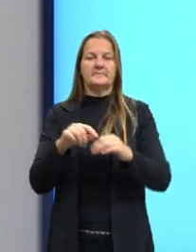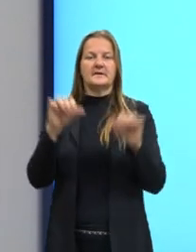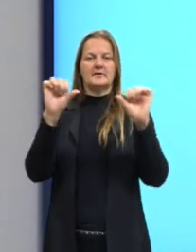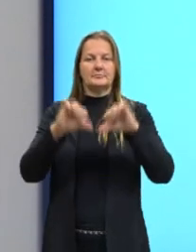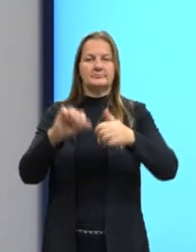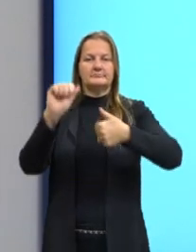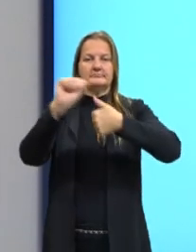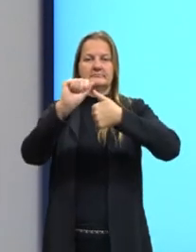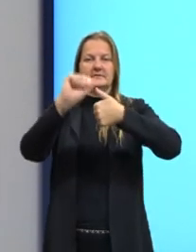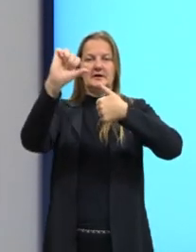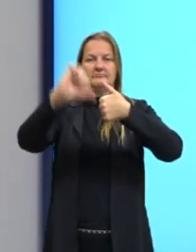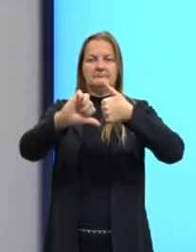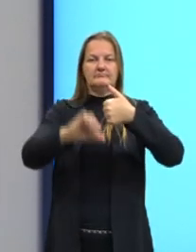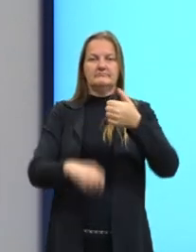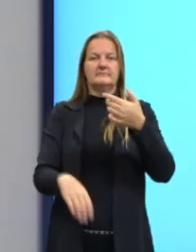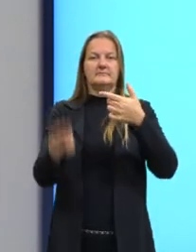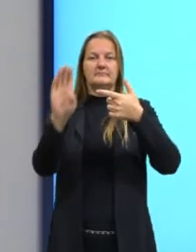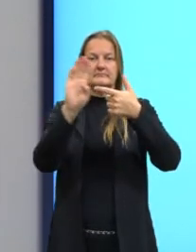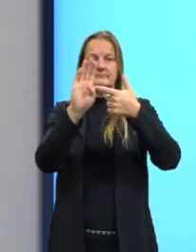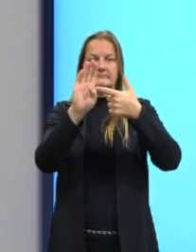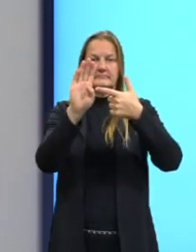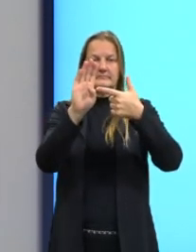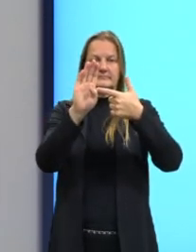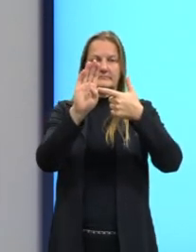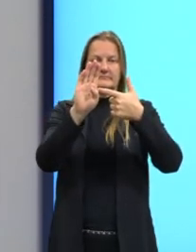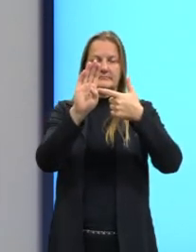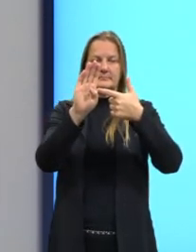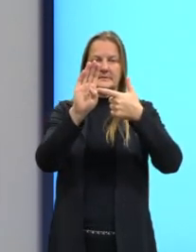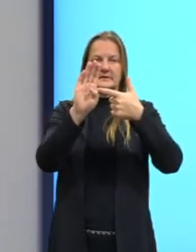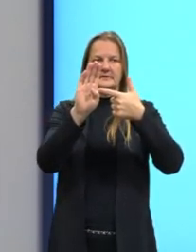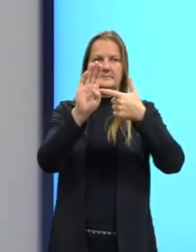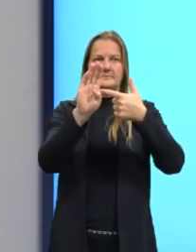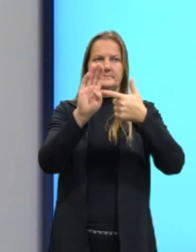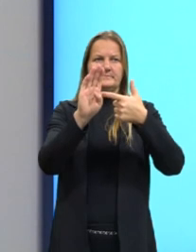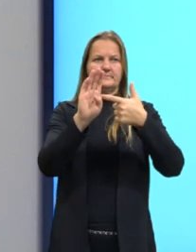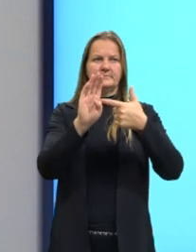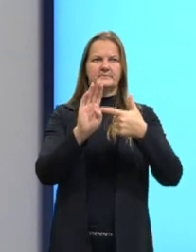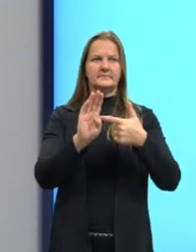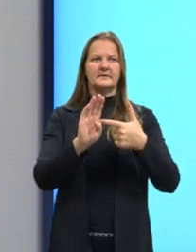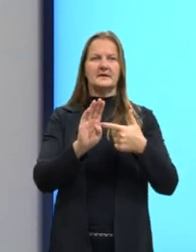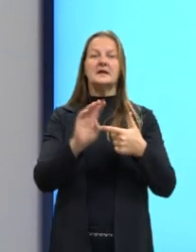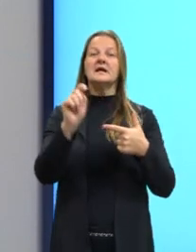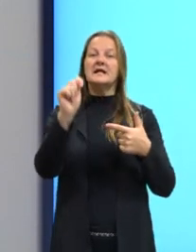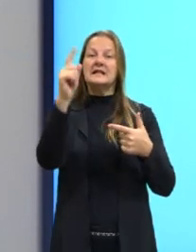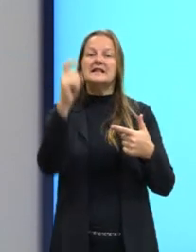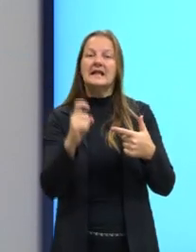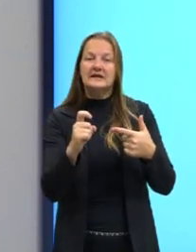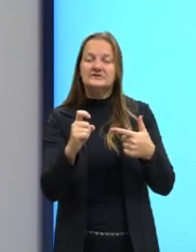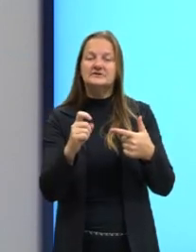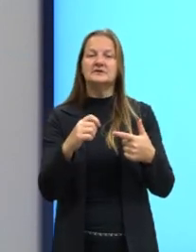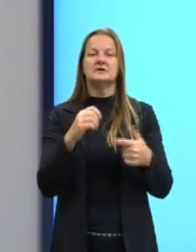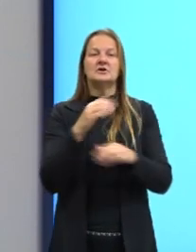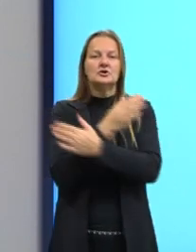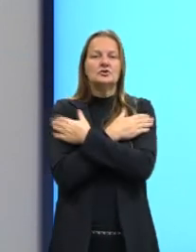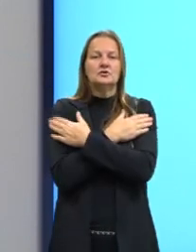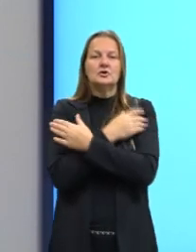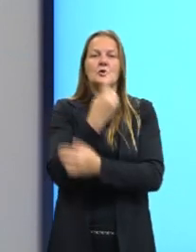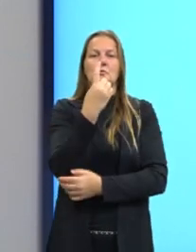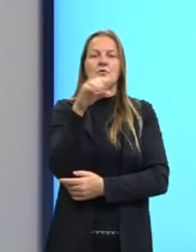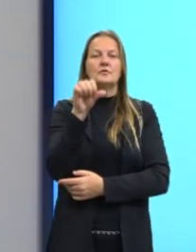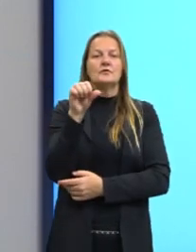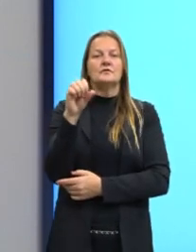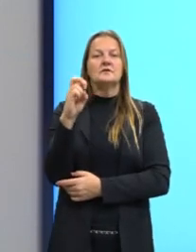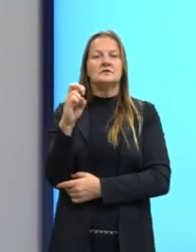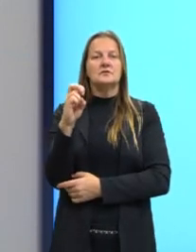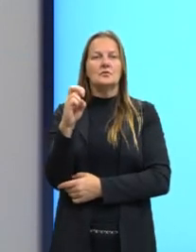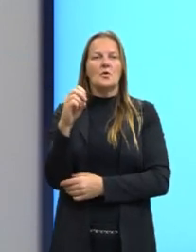incorreta é a seguinte afirmação a taxa de desemprego do ano de 1995